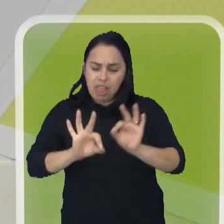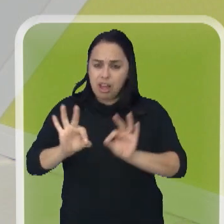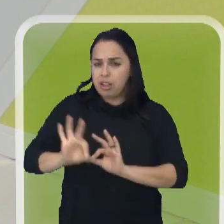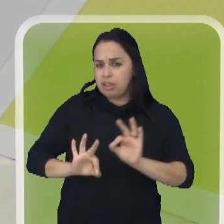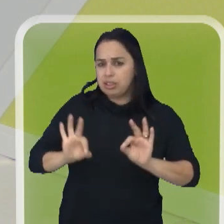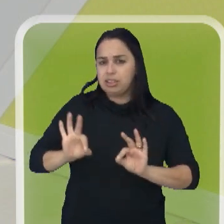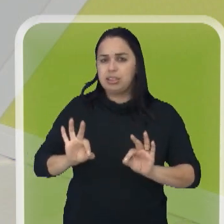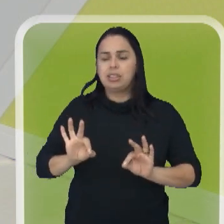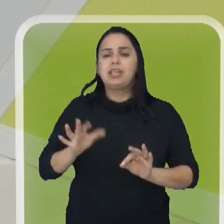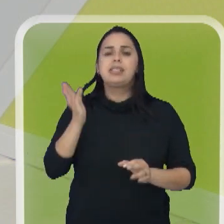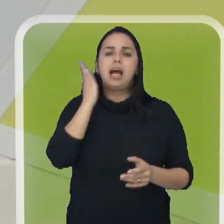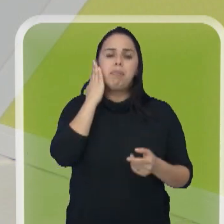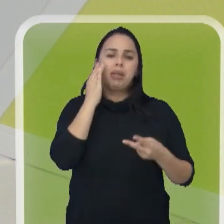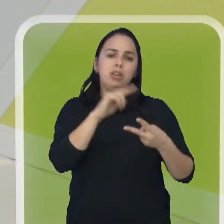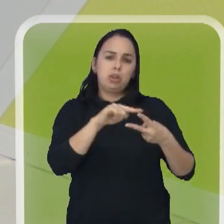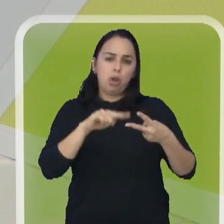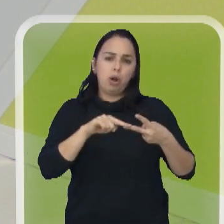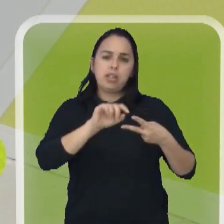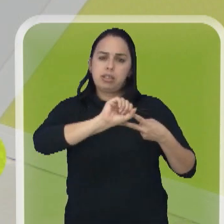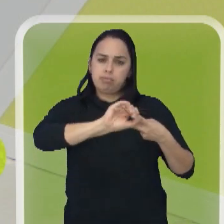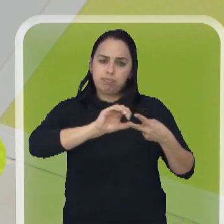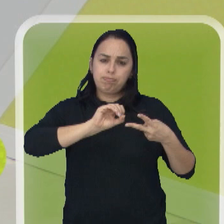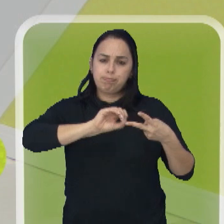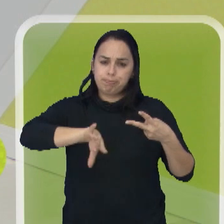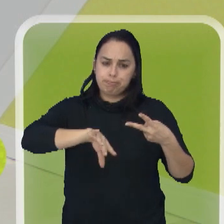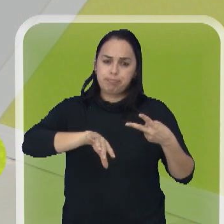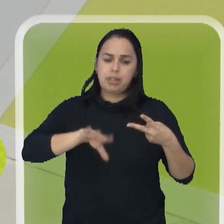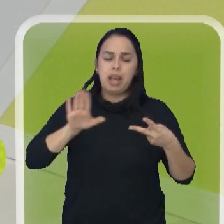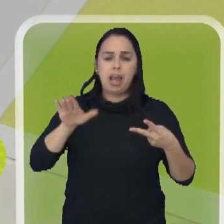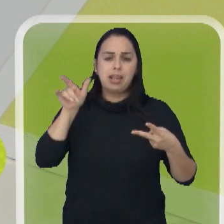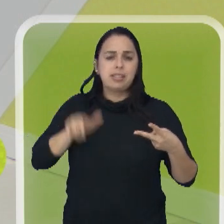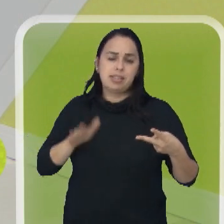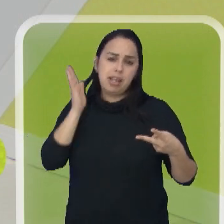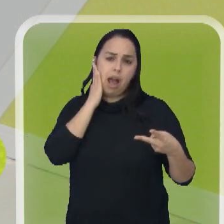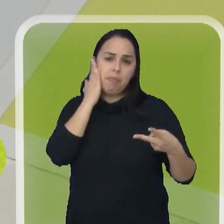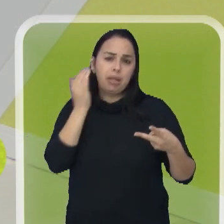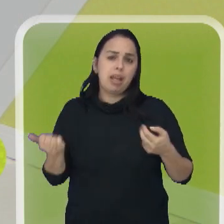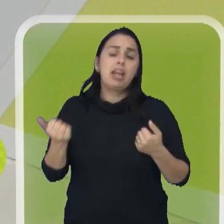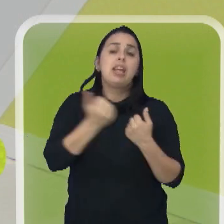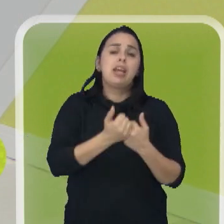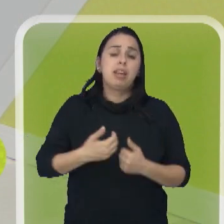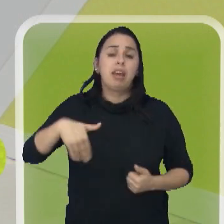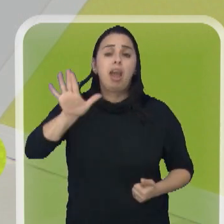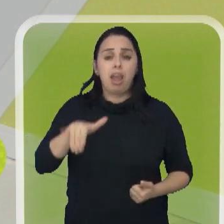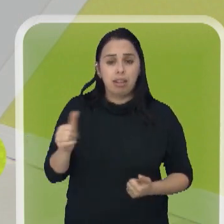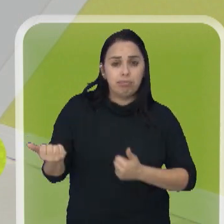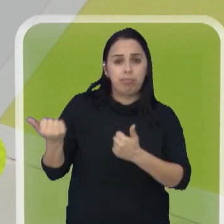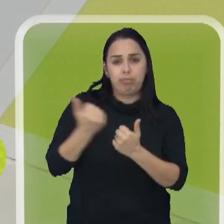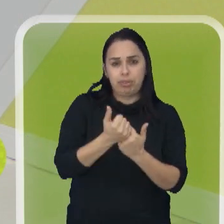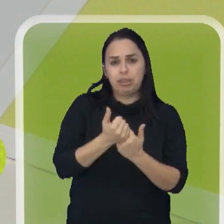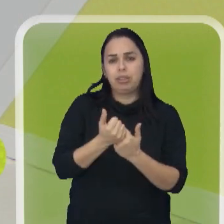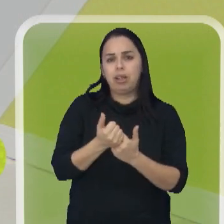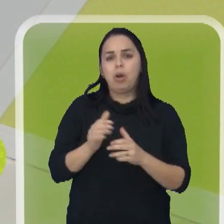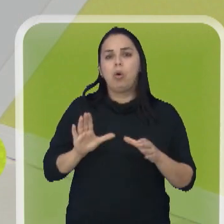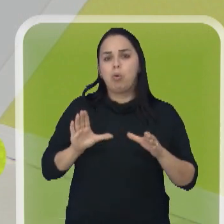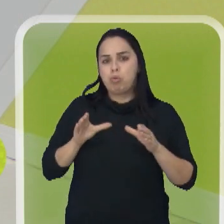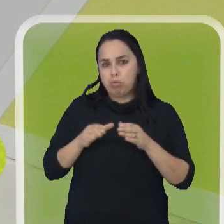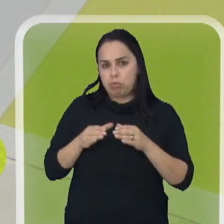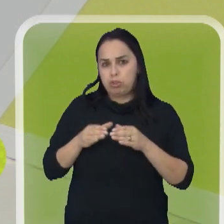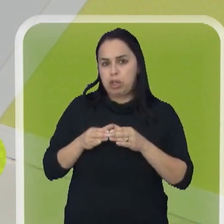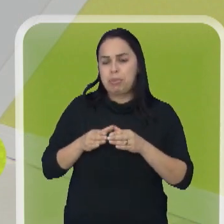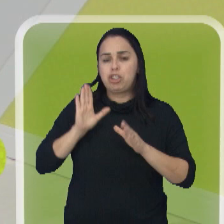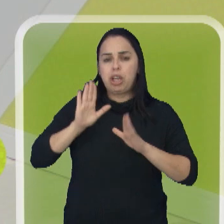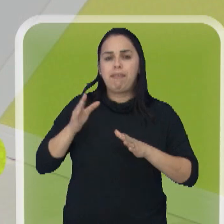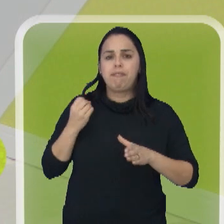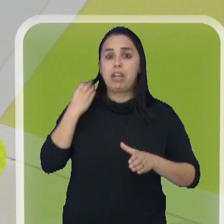ter, do Luiz Dário e também do Verrone. Ele já sabe quem ele vai colocar, né? O time já está lá desde quarta-feira à tarde